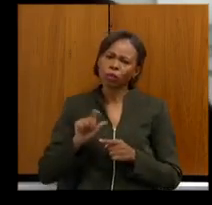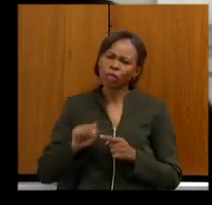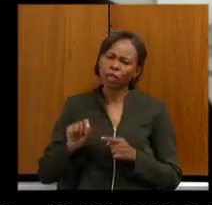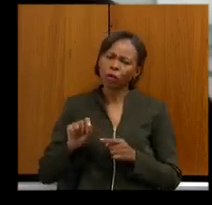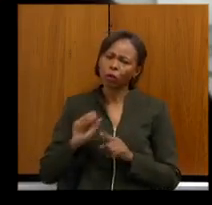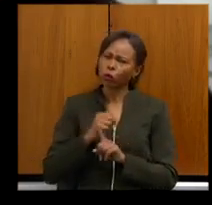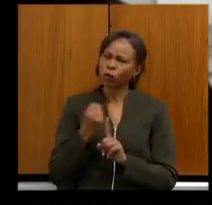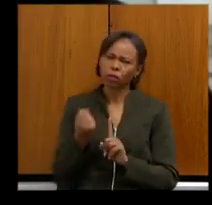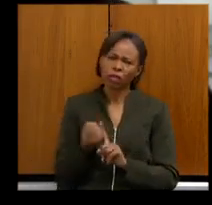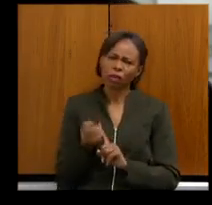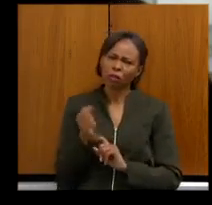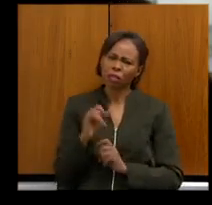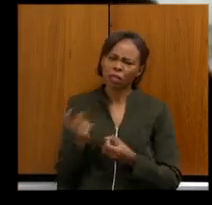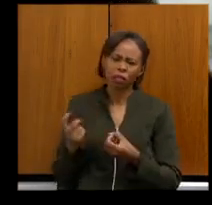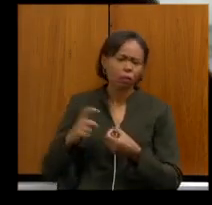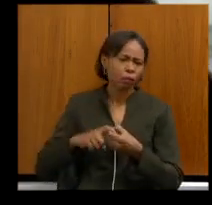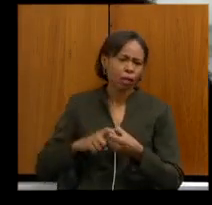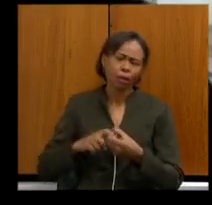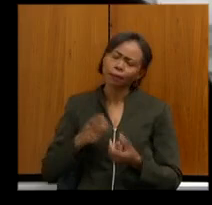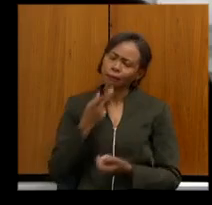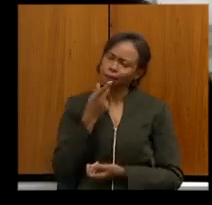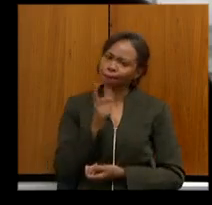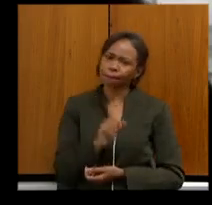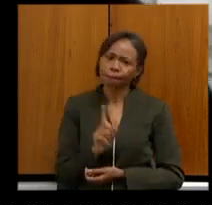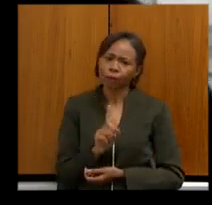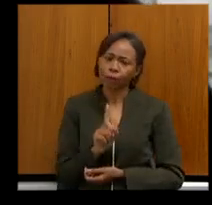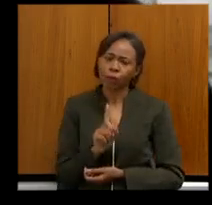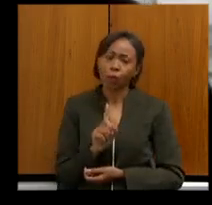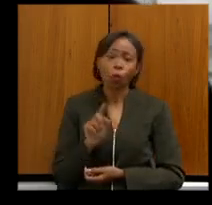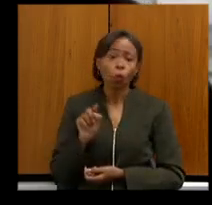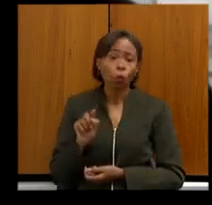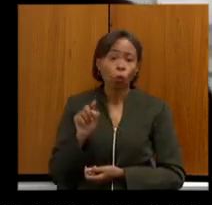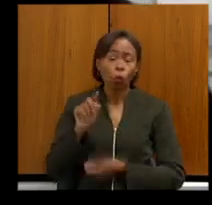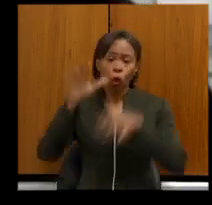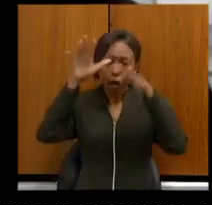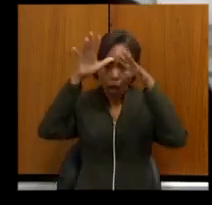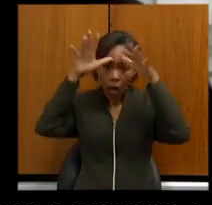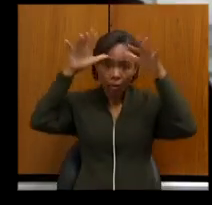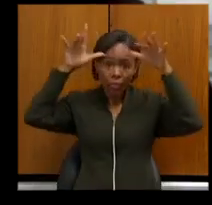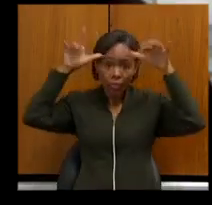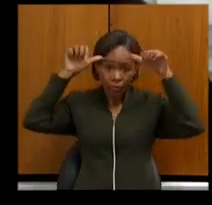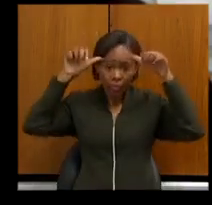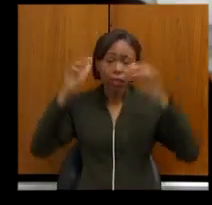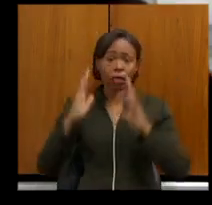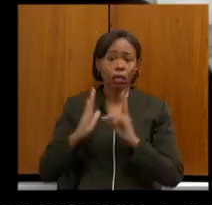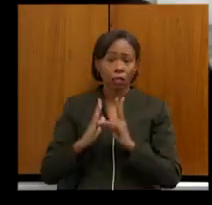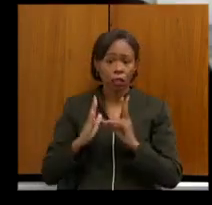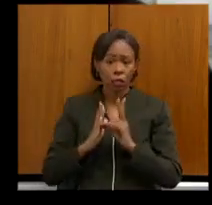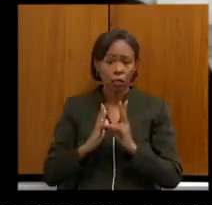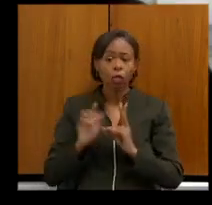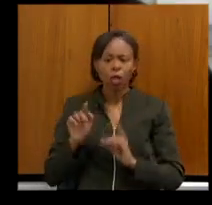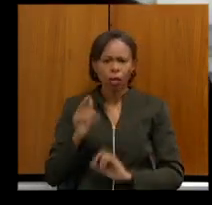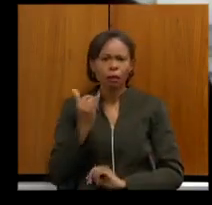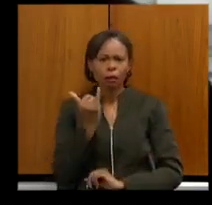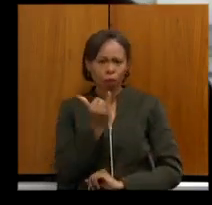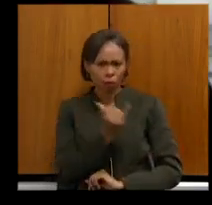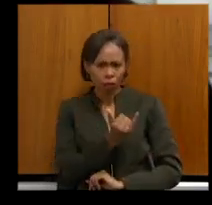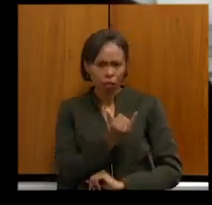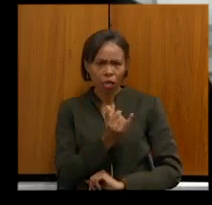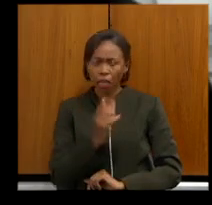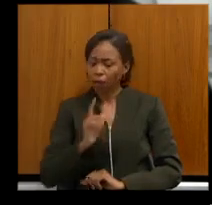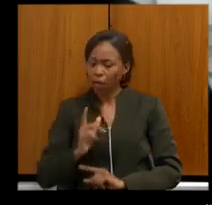retomadas não é segundo o cacique Xucuru kariri eles não vão sair da área